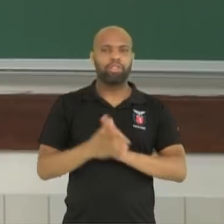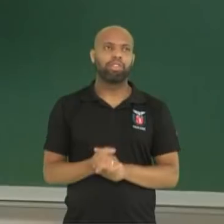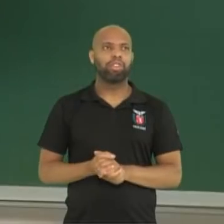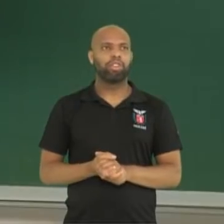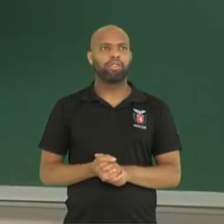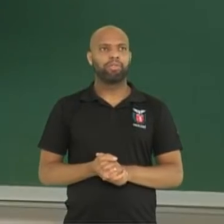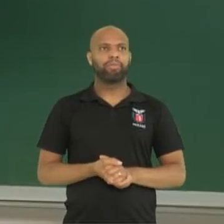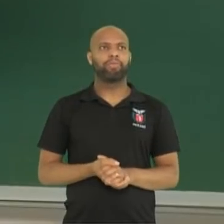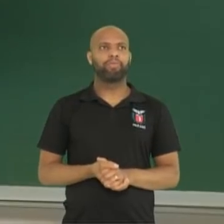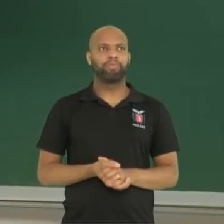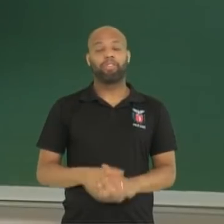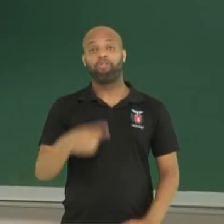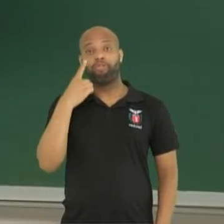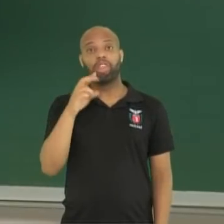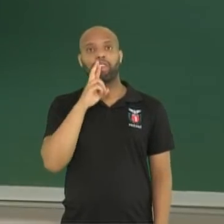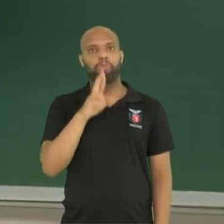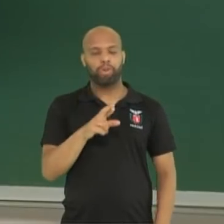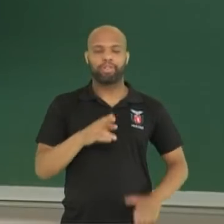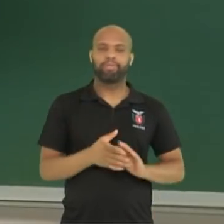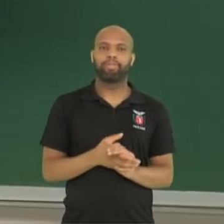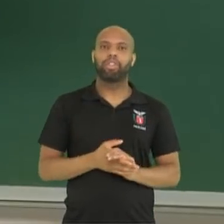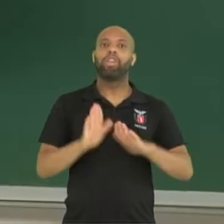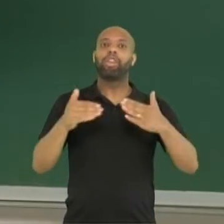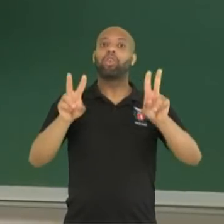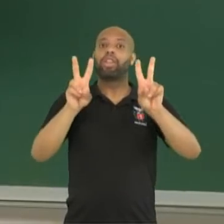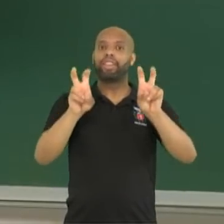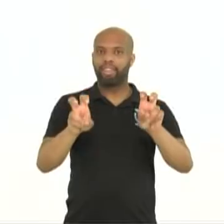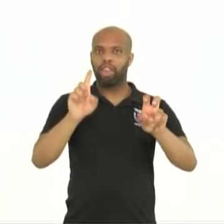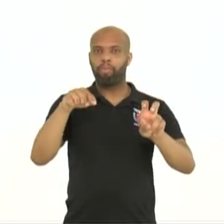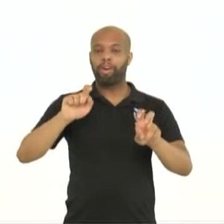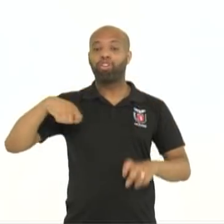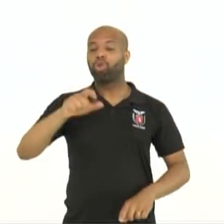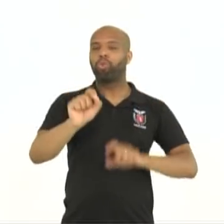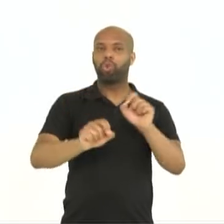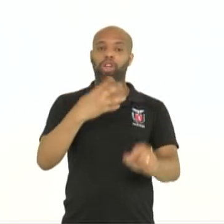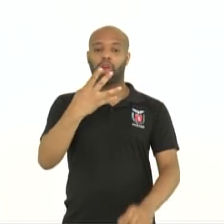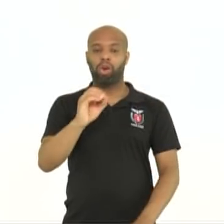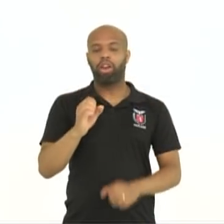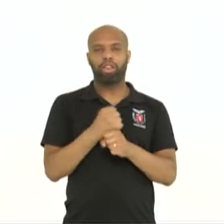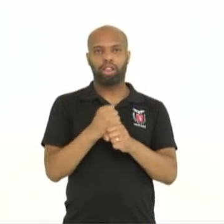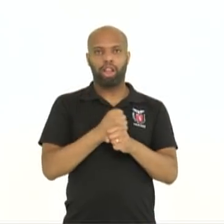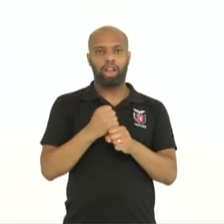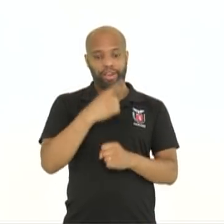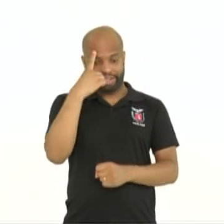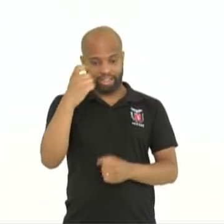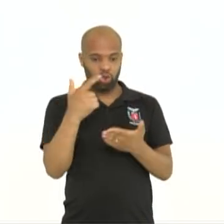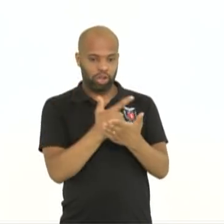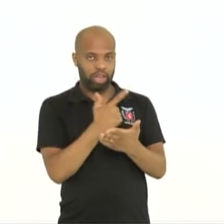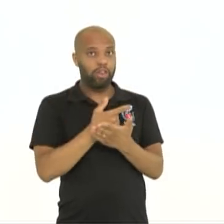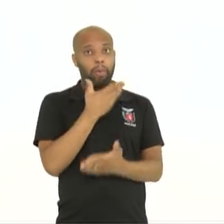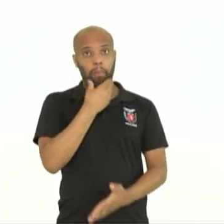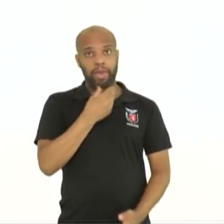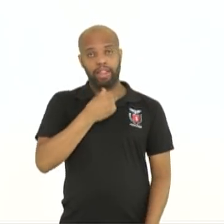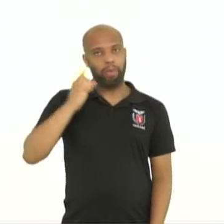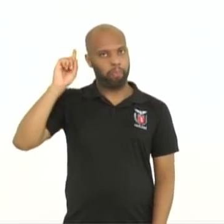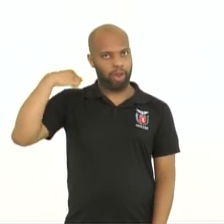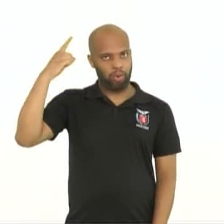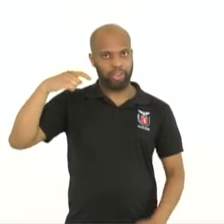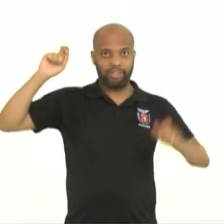comigo? O tema, então, são os 40 anos da criação do livro O Menino Maluquinho.